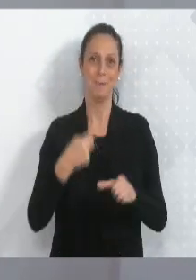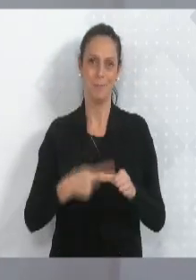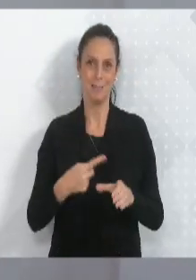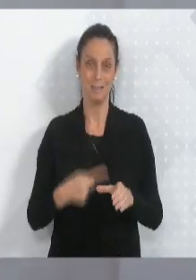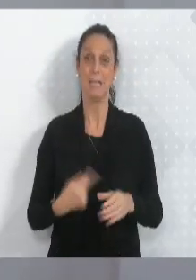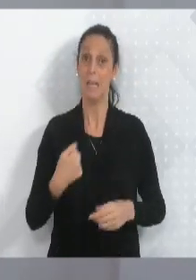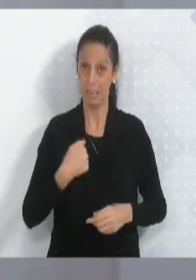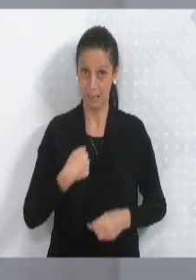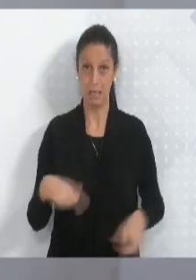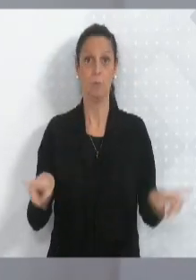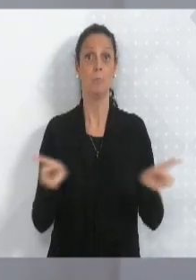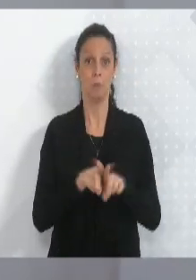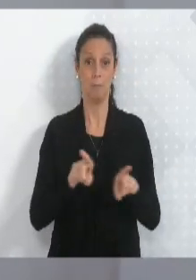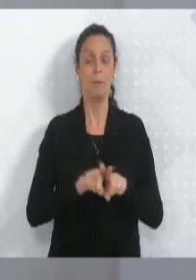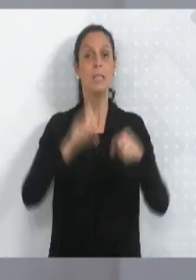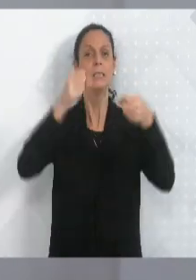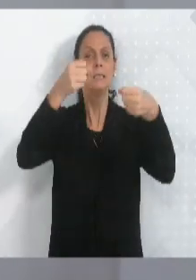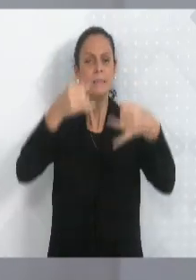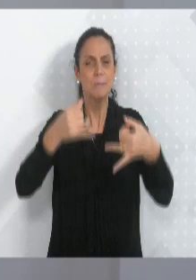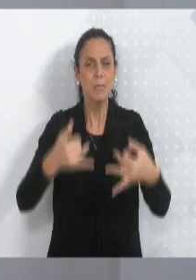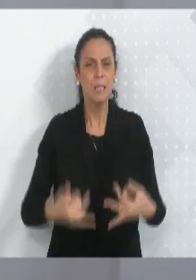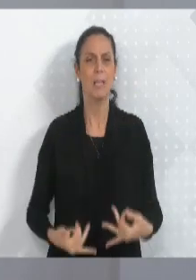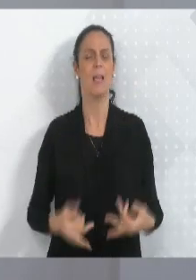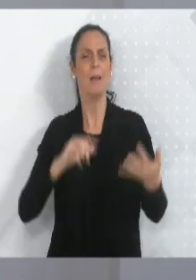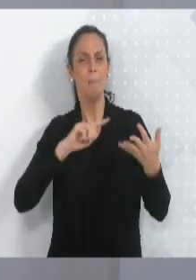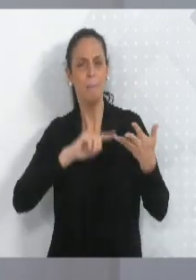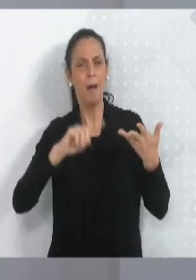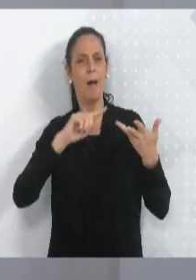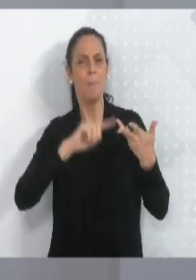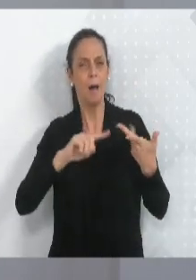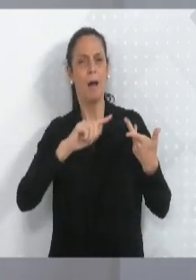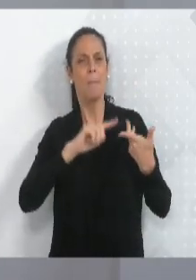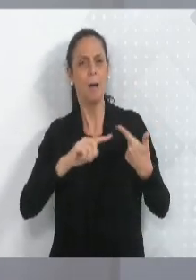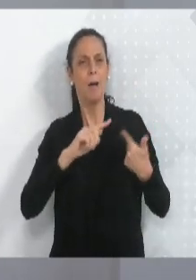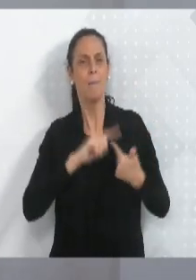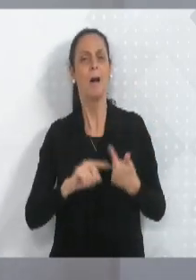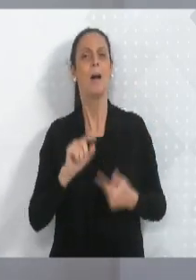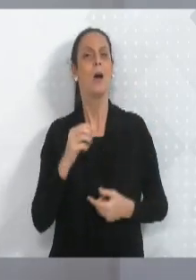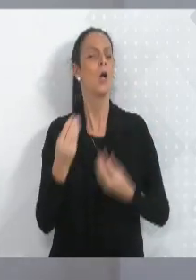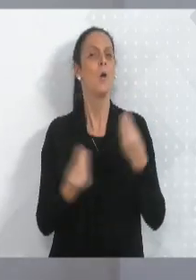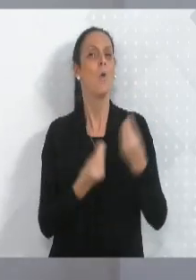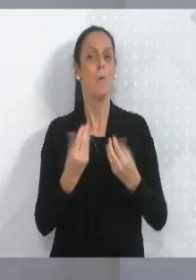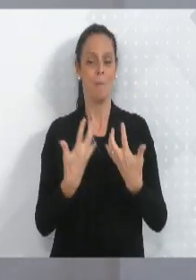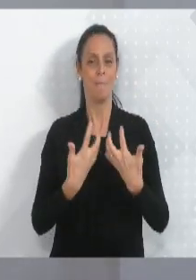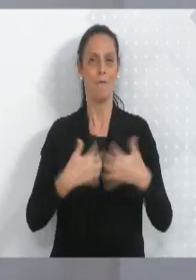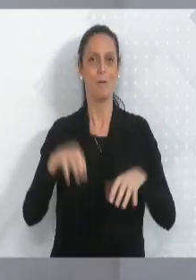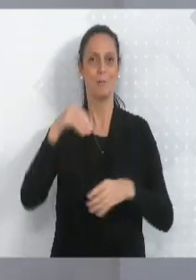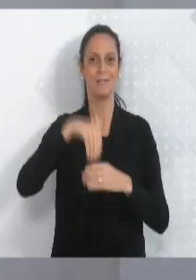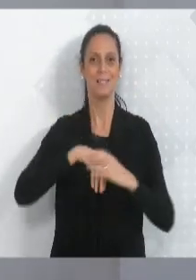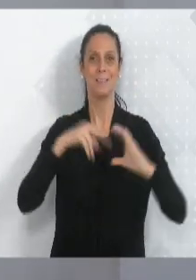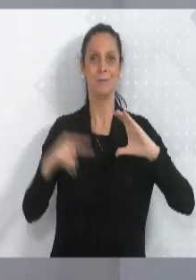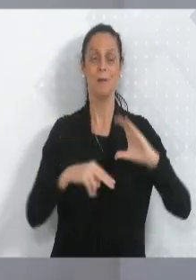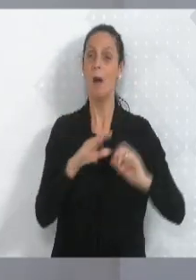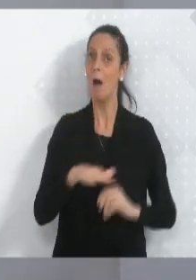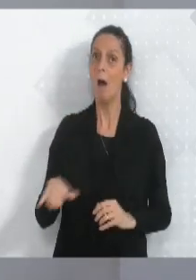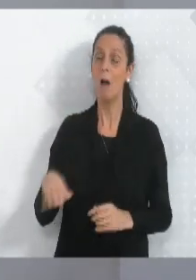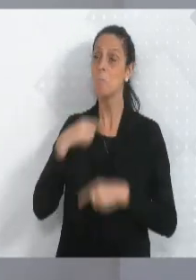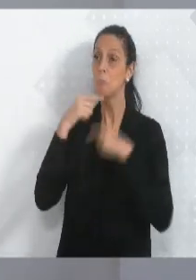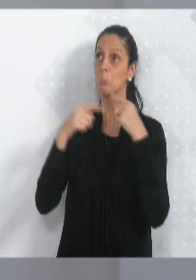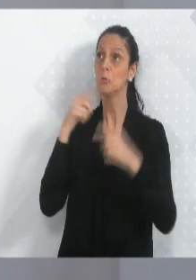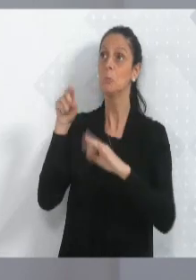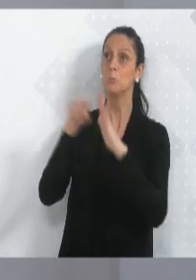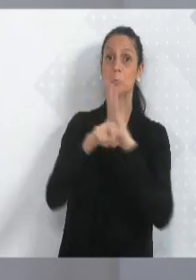uma dessas nossas crianças o que é este parlamento, e elas estão cheias de dúvidas, e